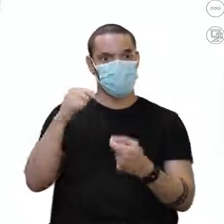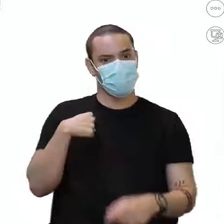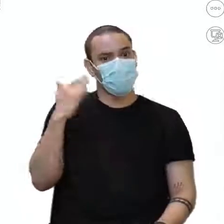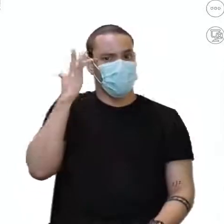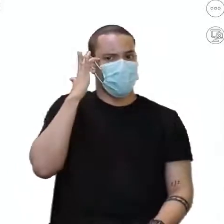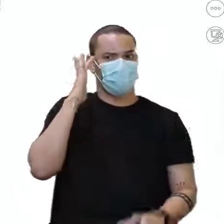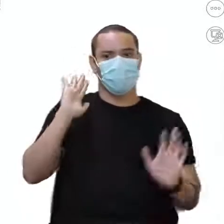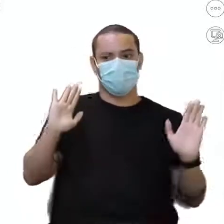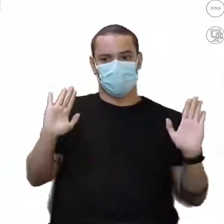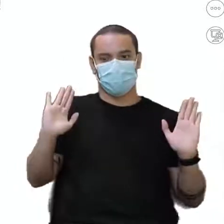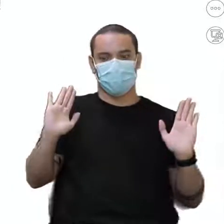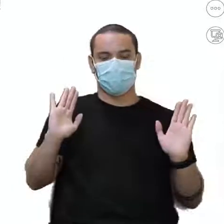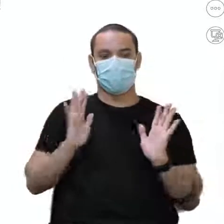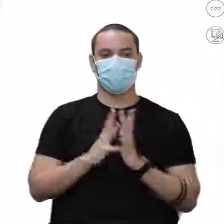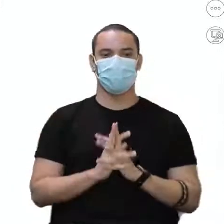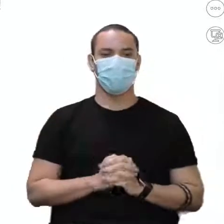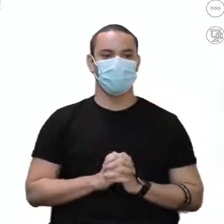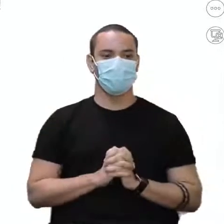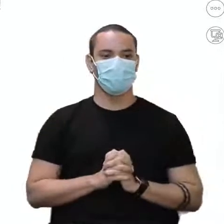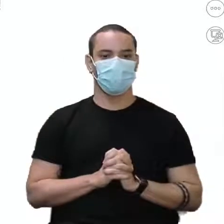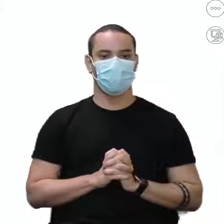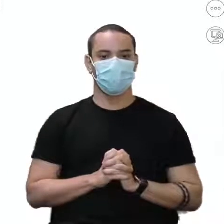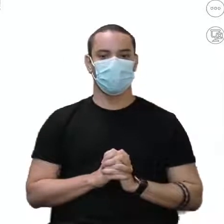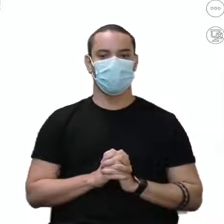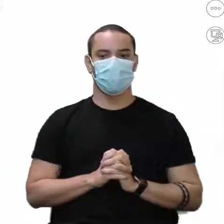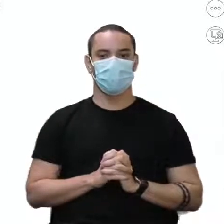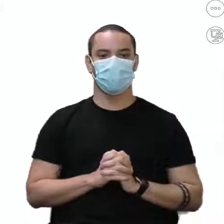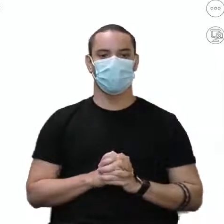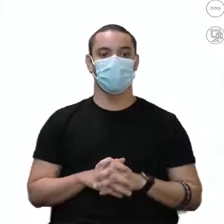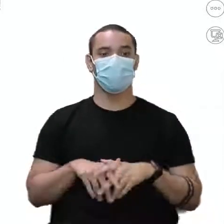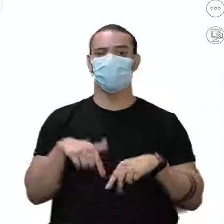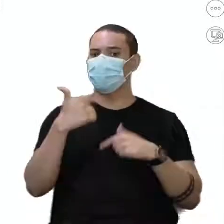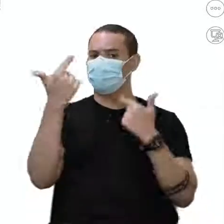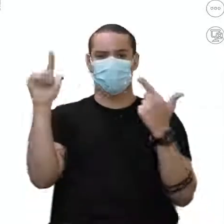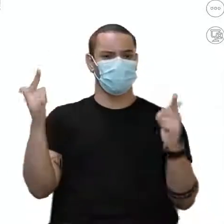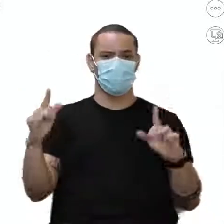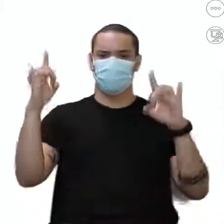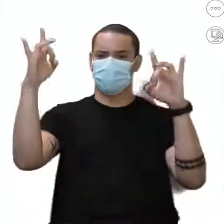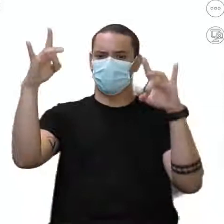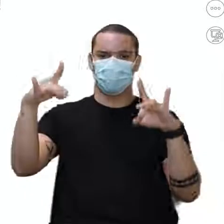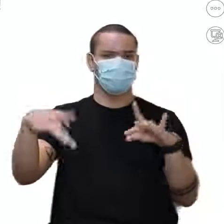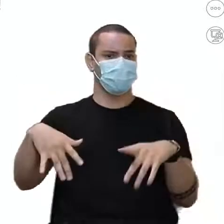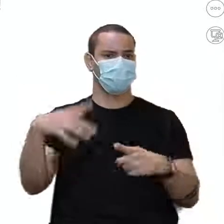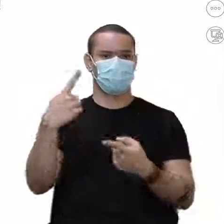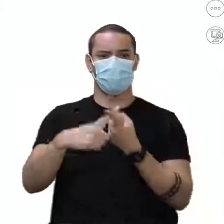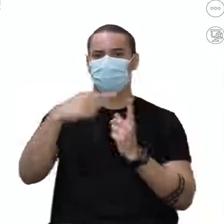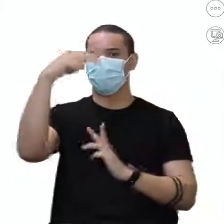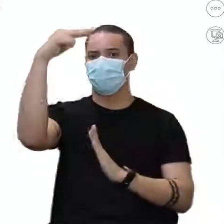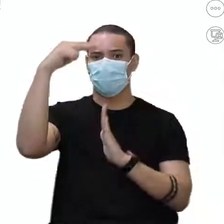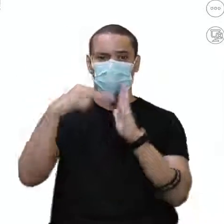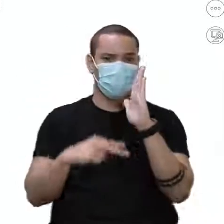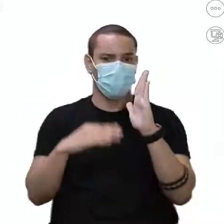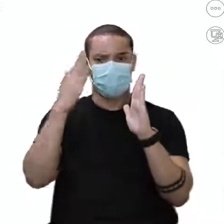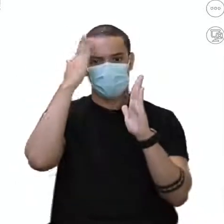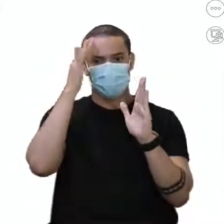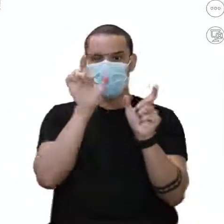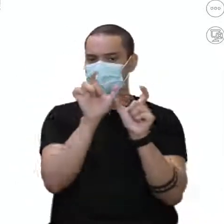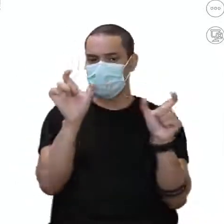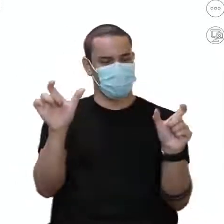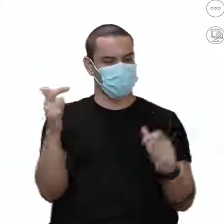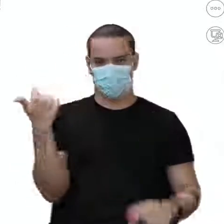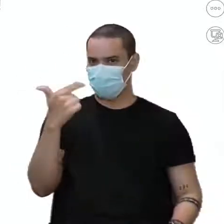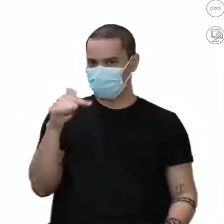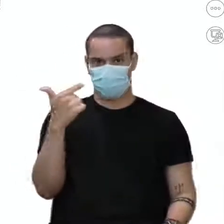seja atmosfera, espero. E olha só, o resto não tem importância, você não vai ler essas palavras. Você